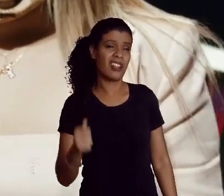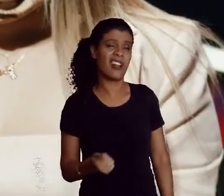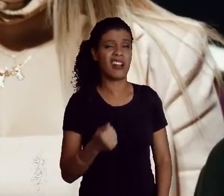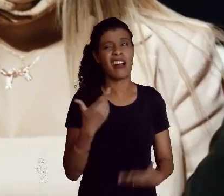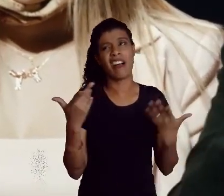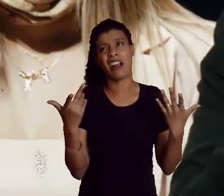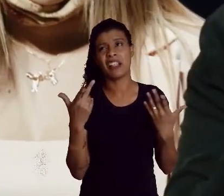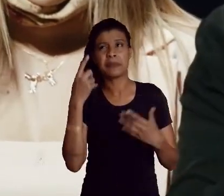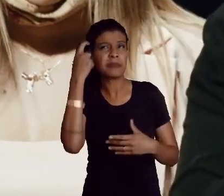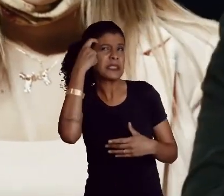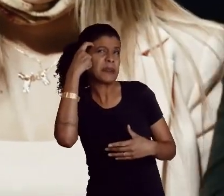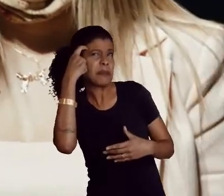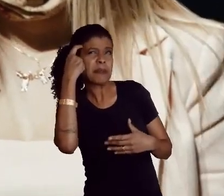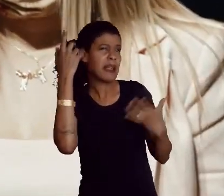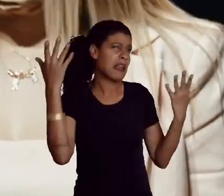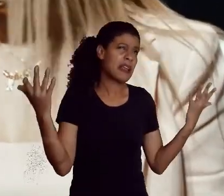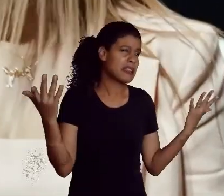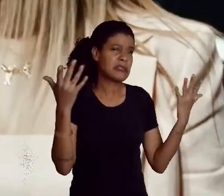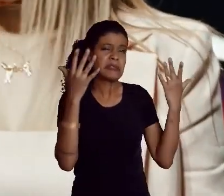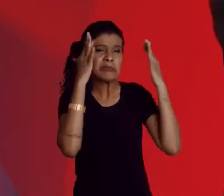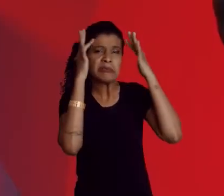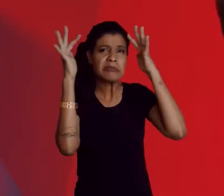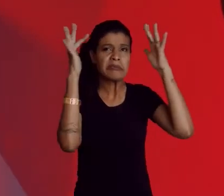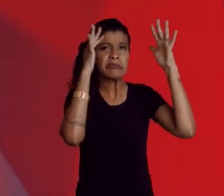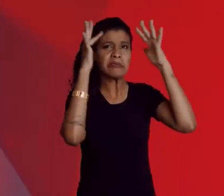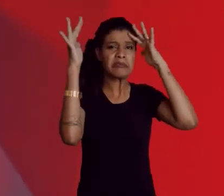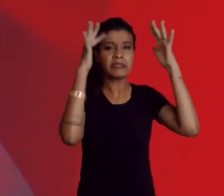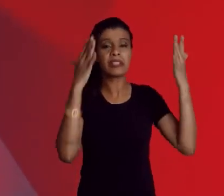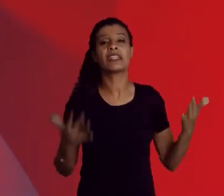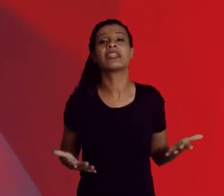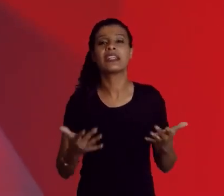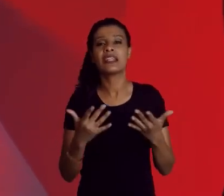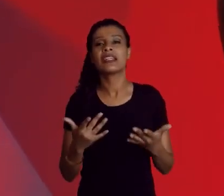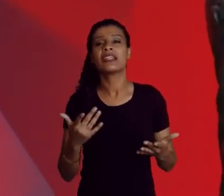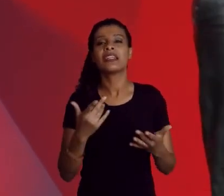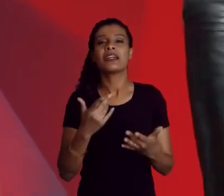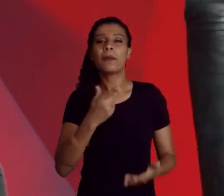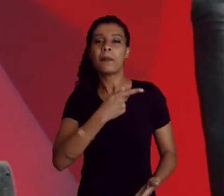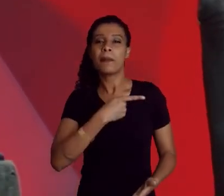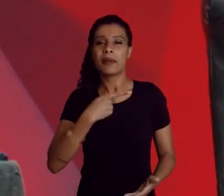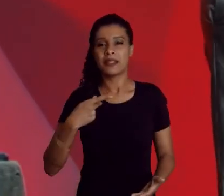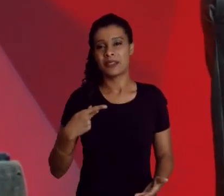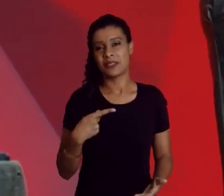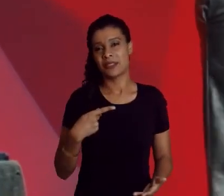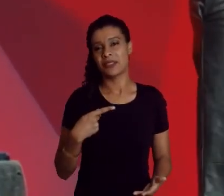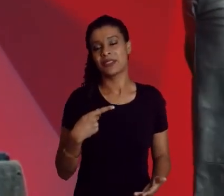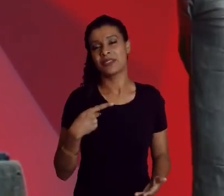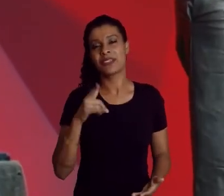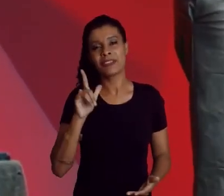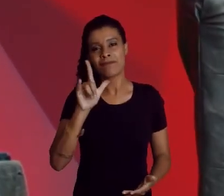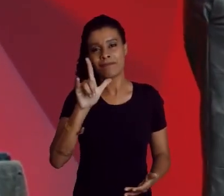a Lucimária, a doutora Lucimária, o pastor Bruno, os nossos pastores que estão nos assistindo também, mandar um beijão para eles aí, esses pastores amados.